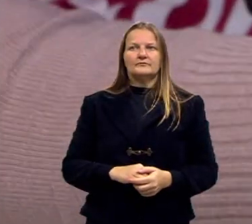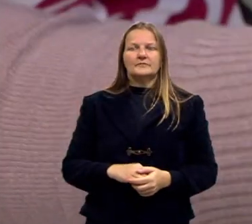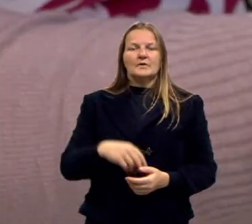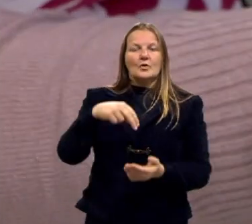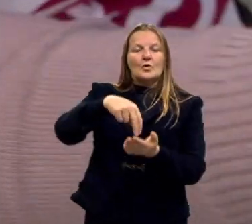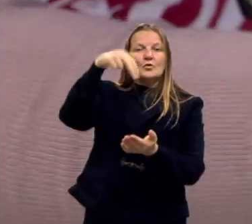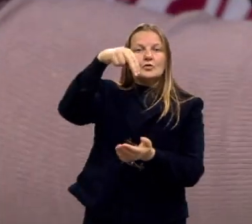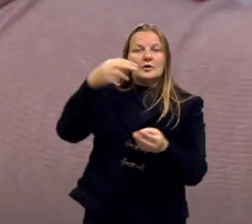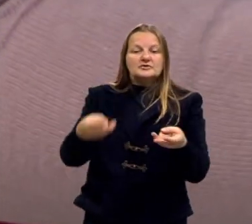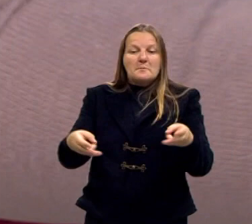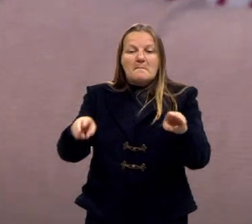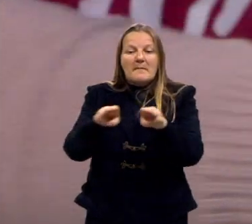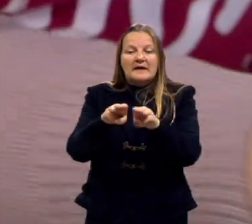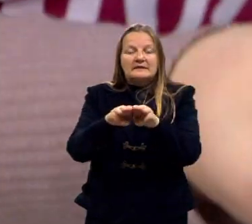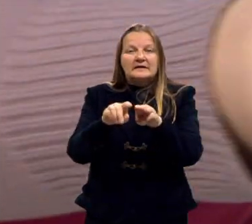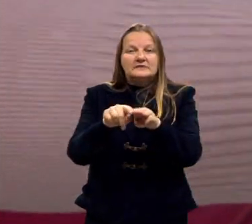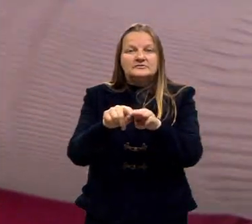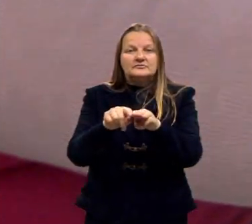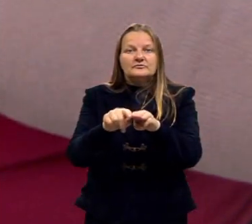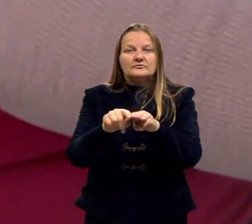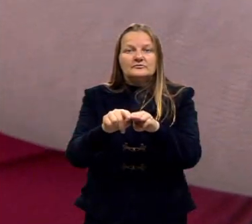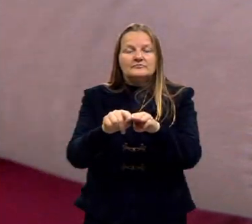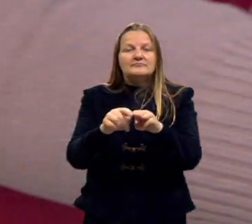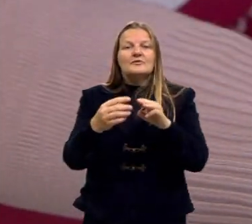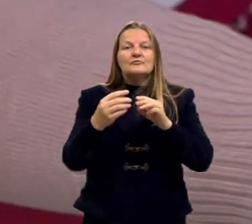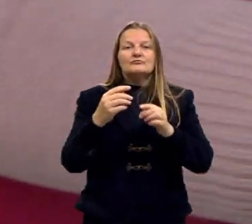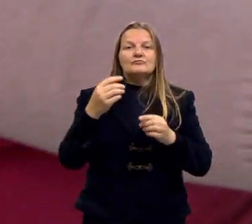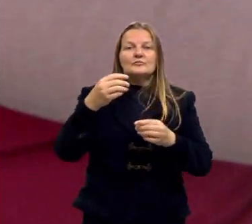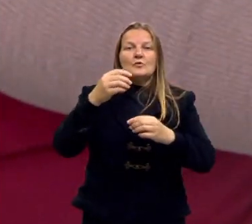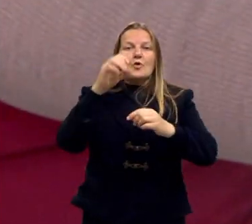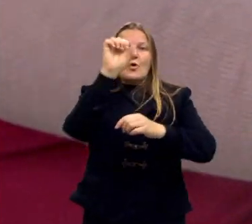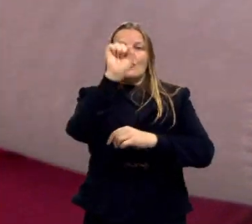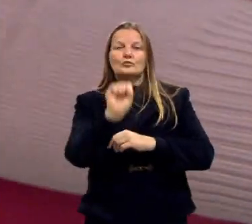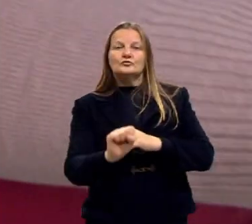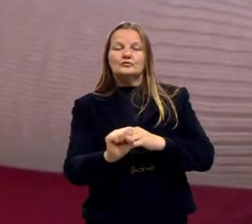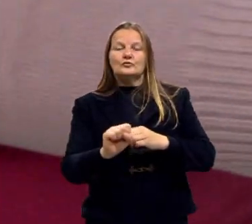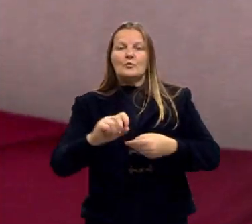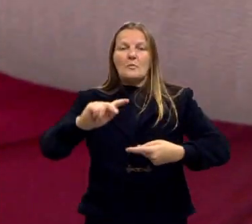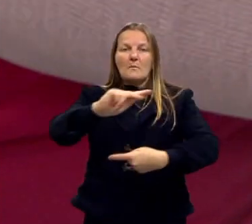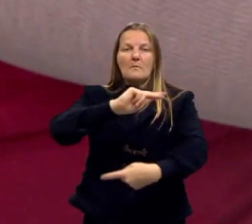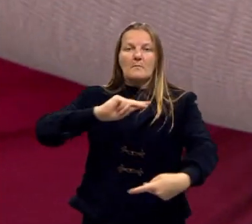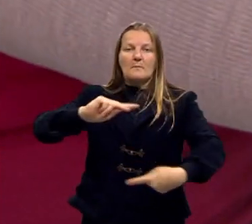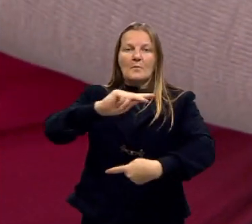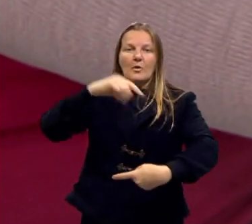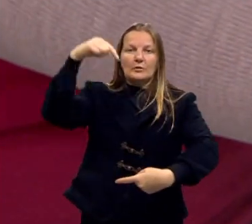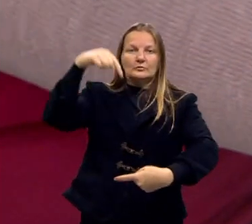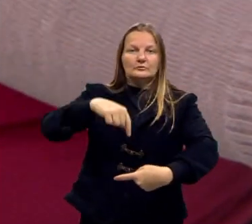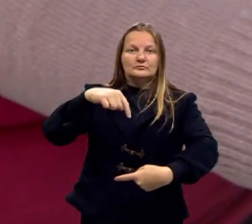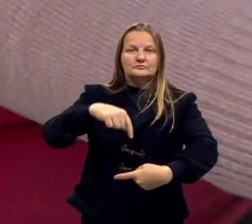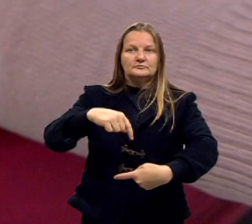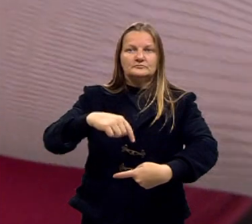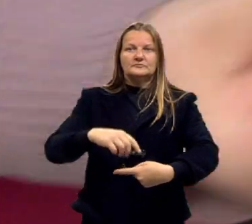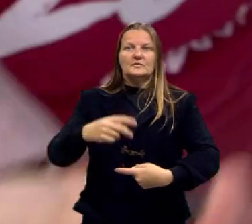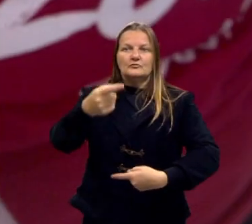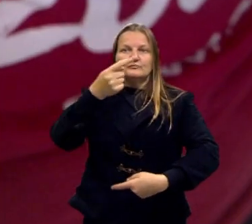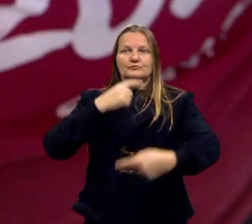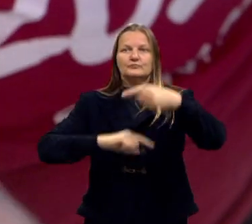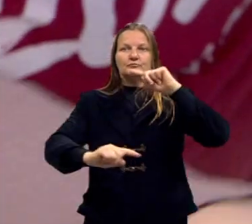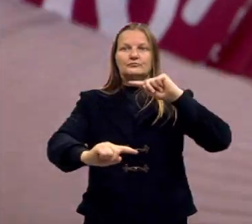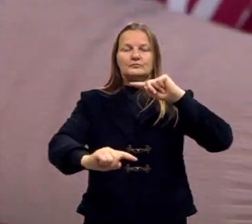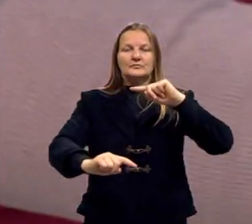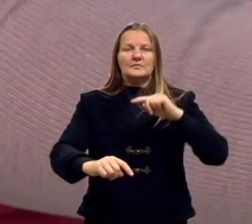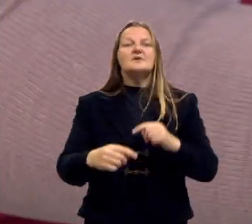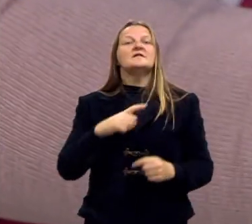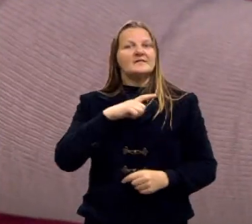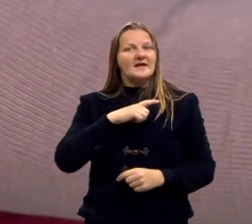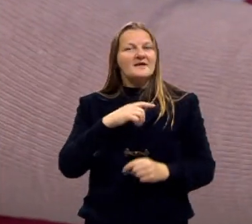magnético apontando Olá eu sou magnético aqui né se eu encontrar tá E aí a gente vê